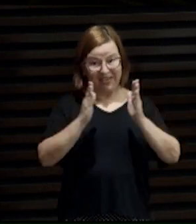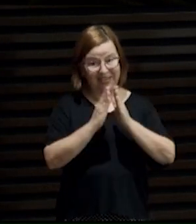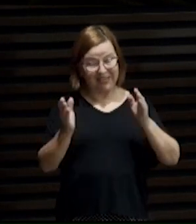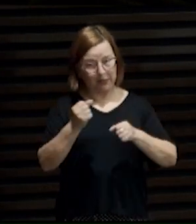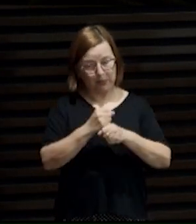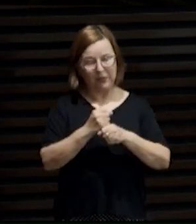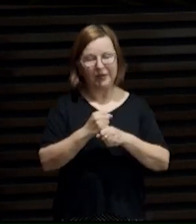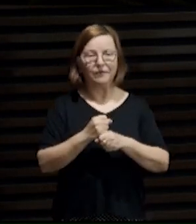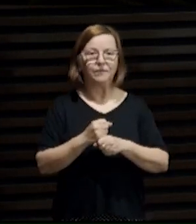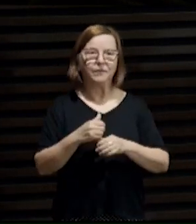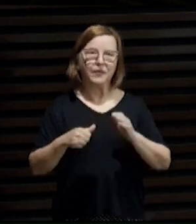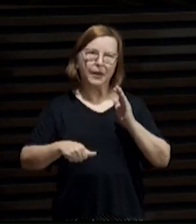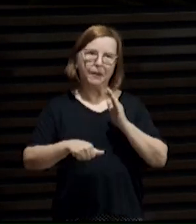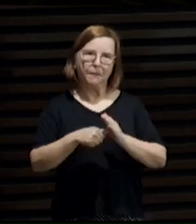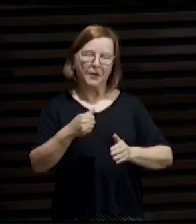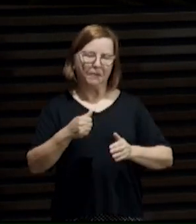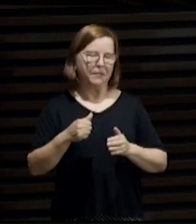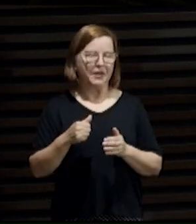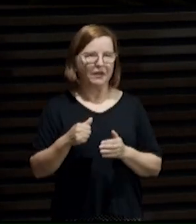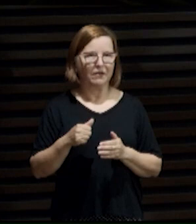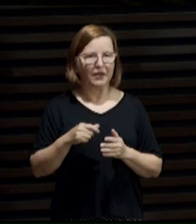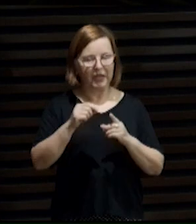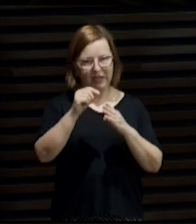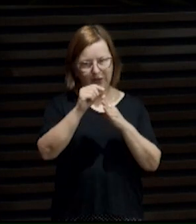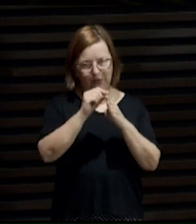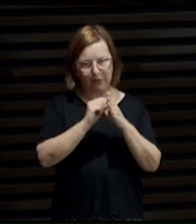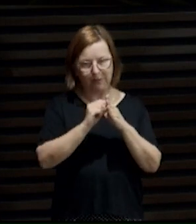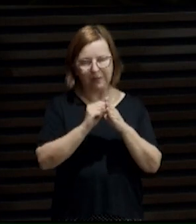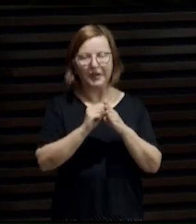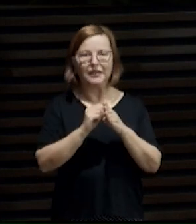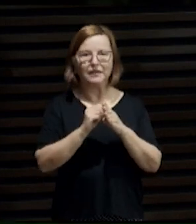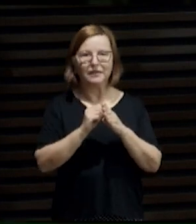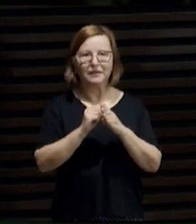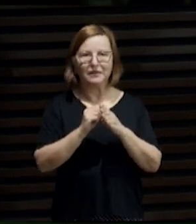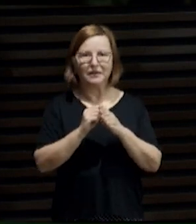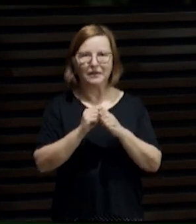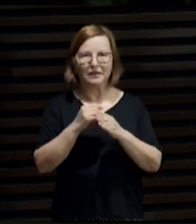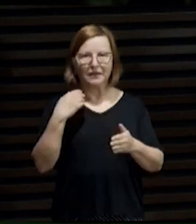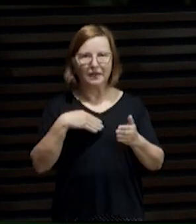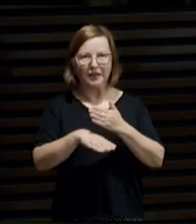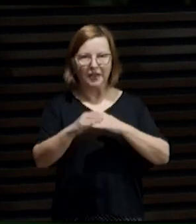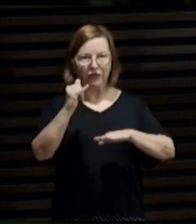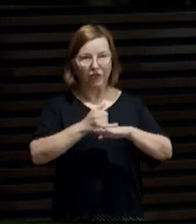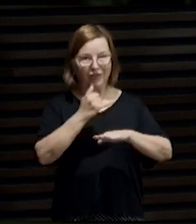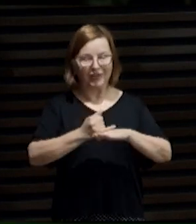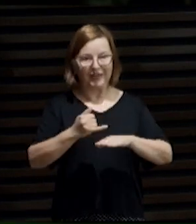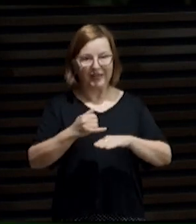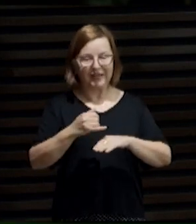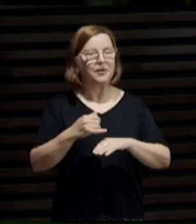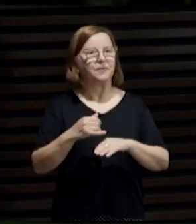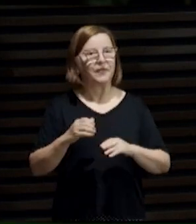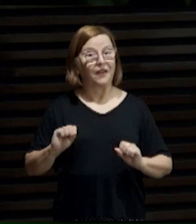primeiro mês do ano, chamado Abib, eles subiam para Jerusalém para a festa da Páscoa.